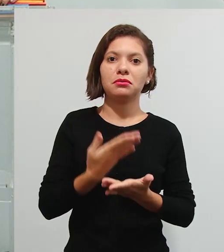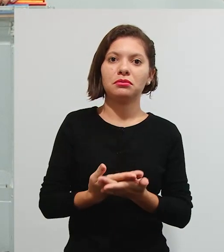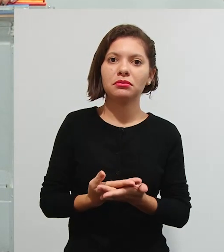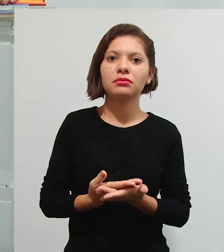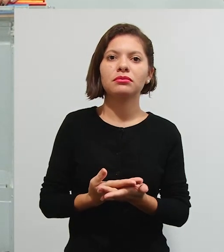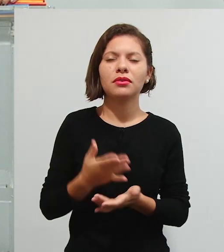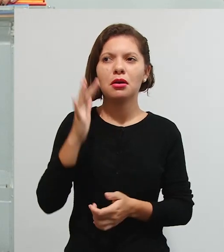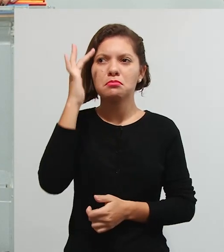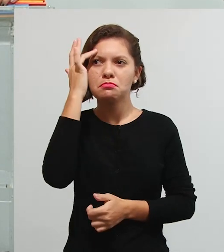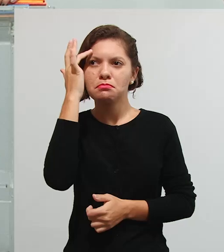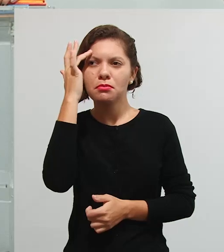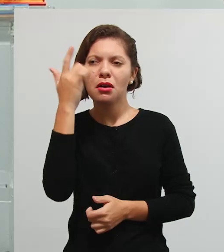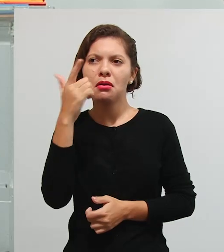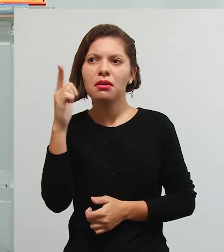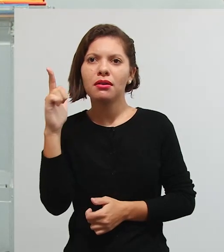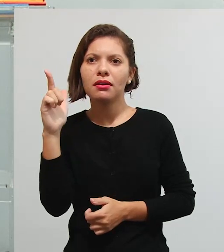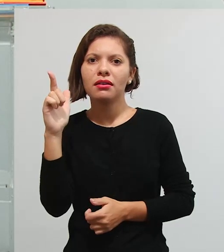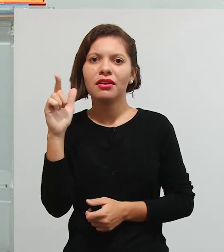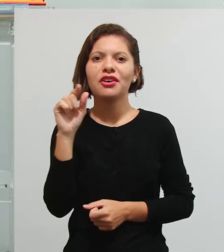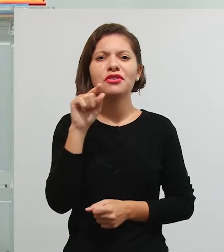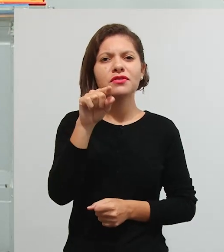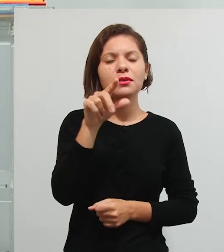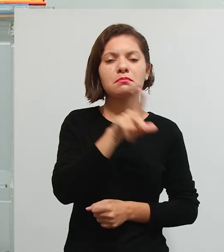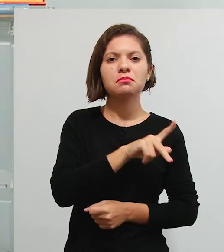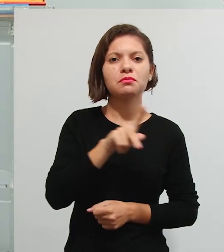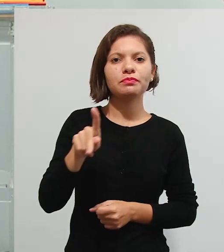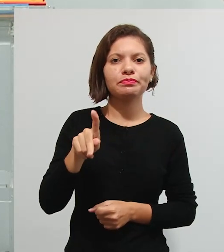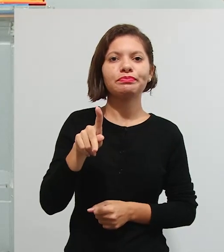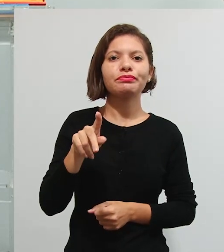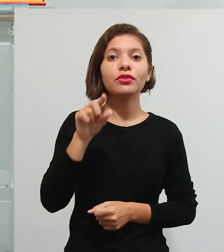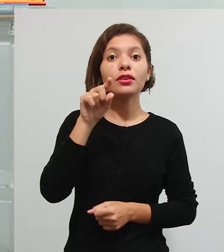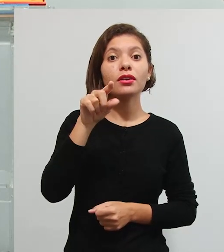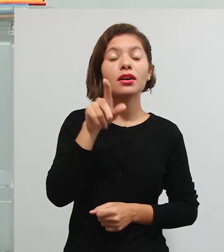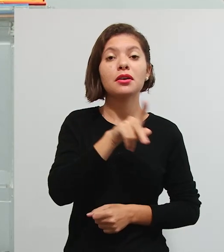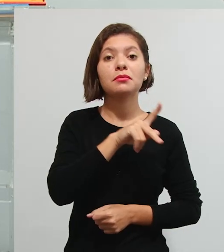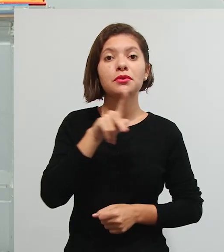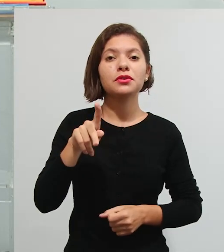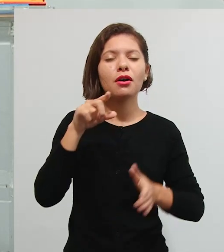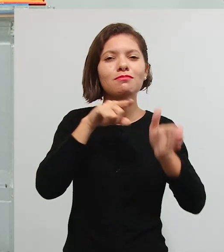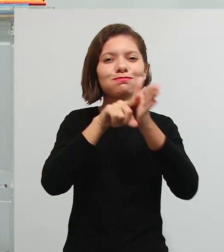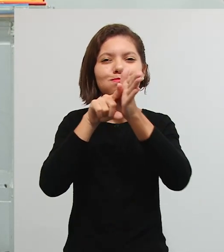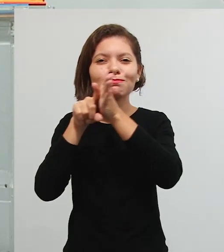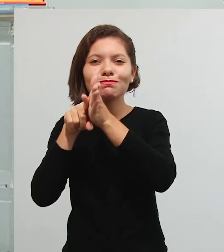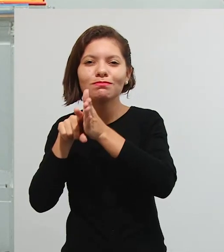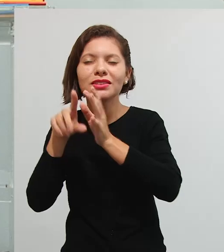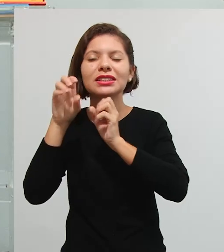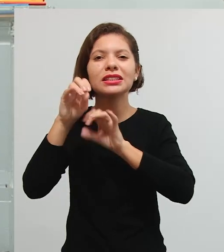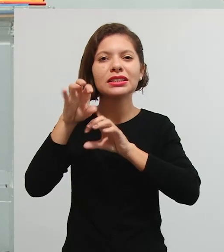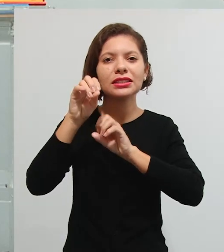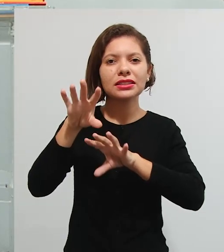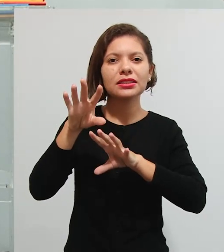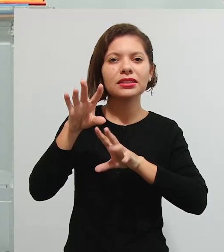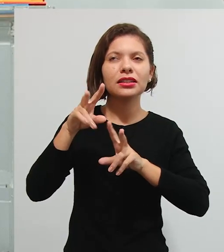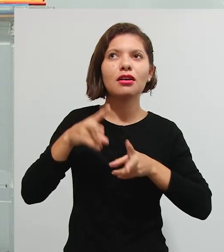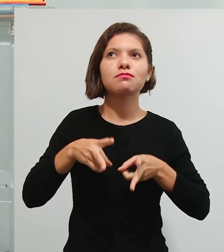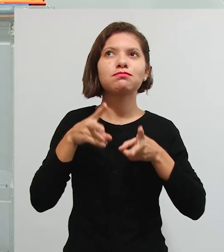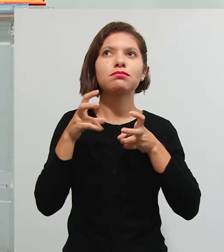41 anos, estou aqui nos estúdios do Campus Porto Velho, Zona Norte. Ao fundo estão as plotagens com